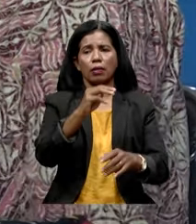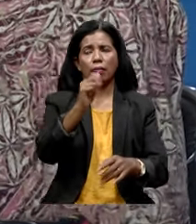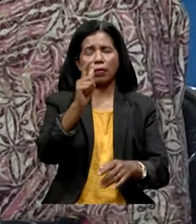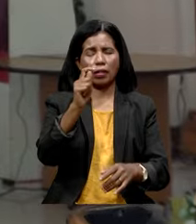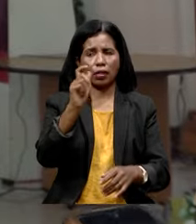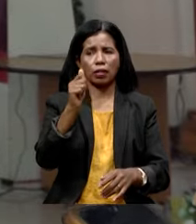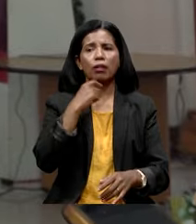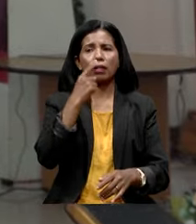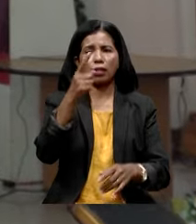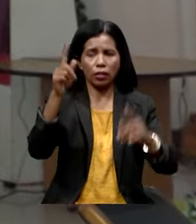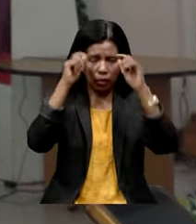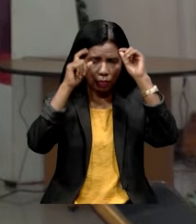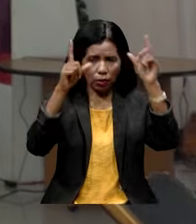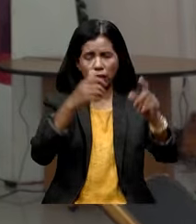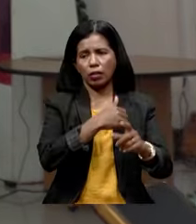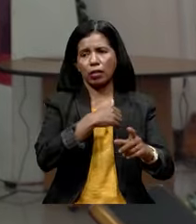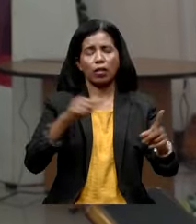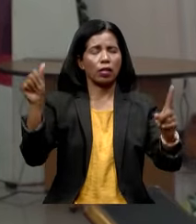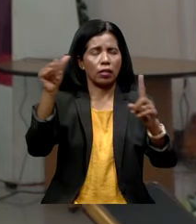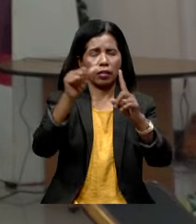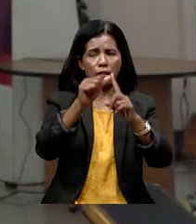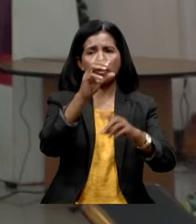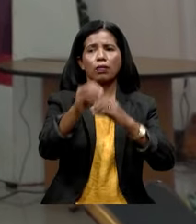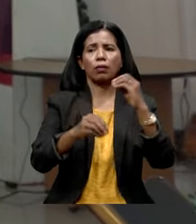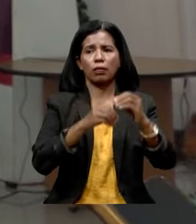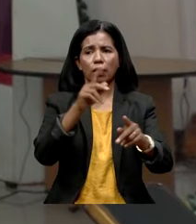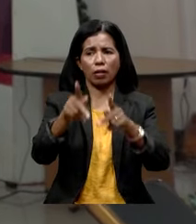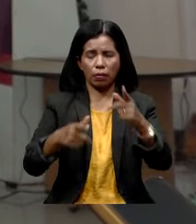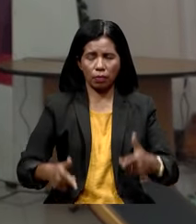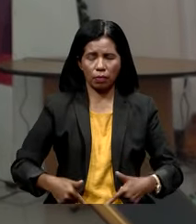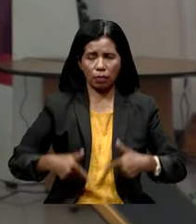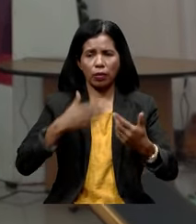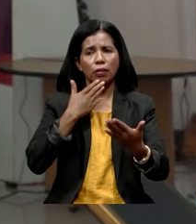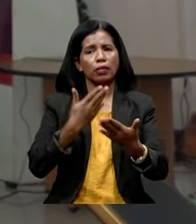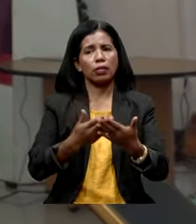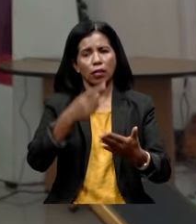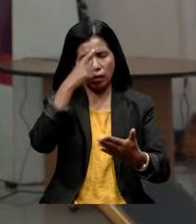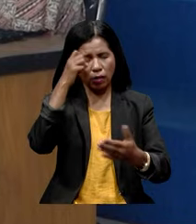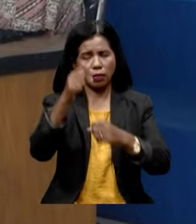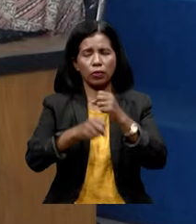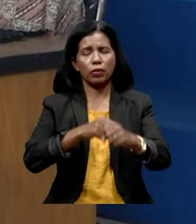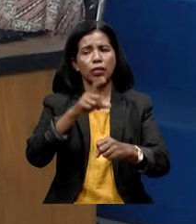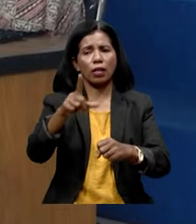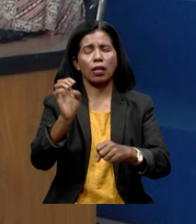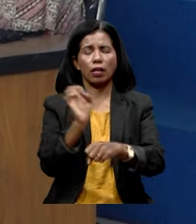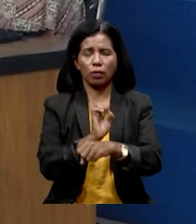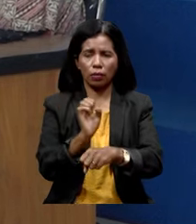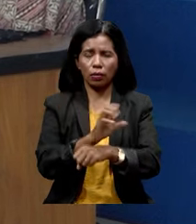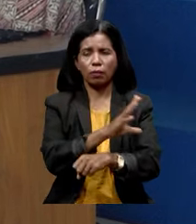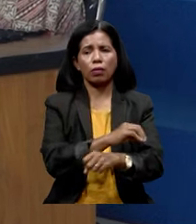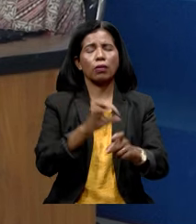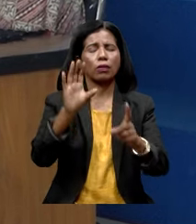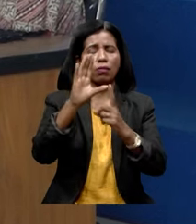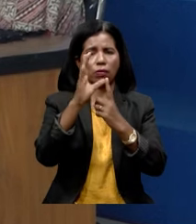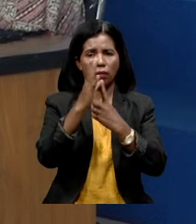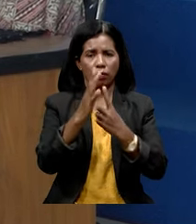Silva afirma Timor-Leste será o catinze mehi com o povo moristiak, também questão social, economia, no mos cultura.